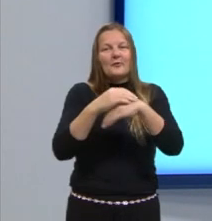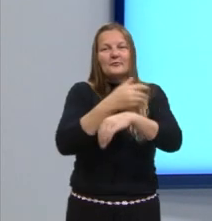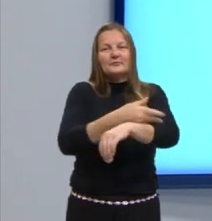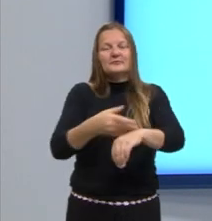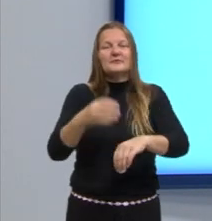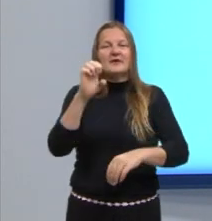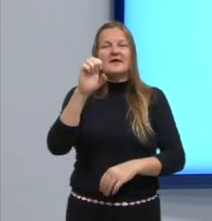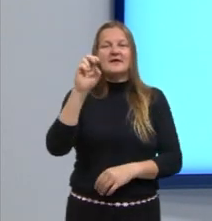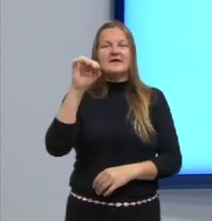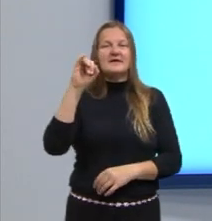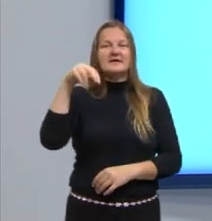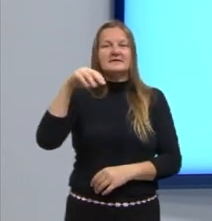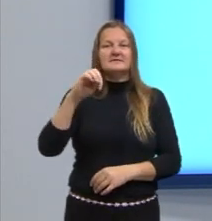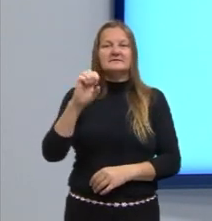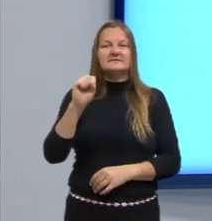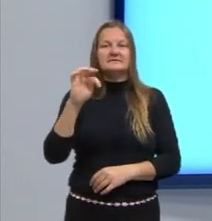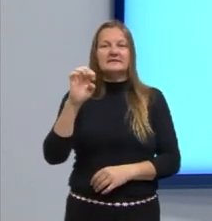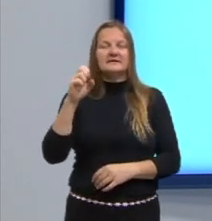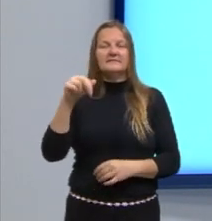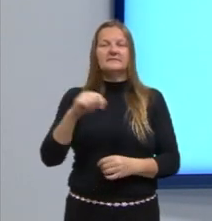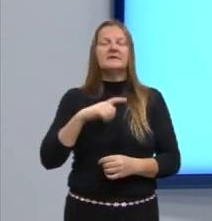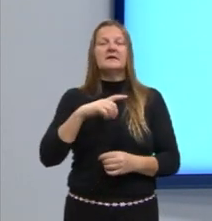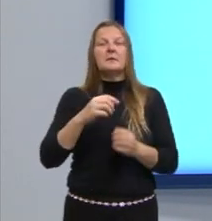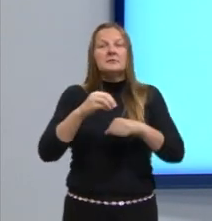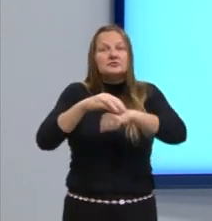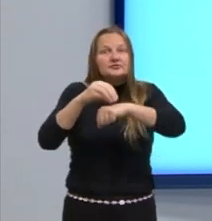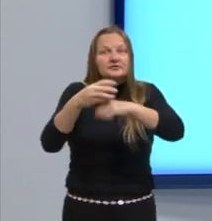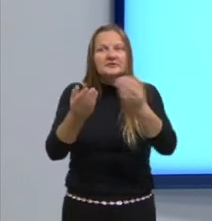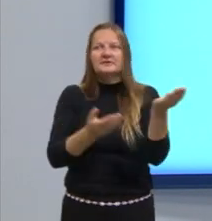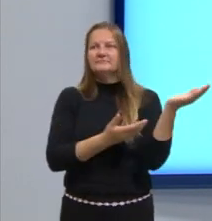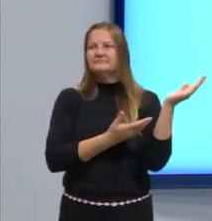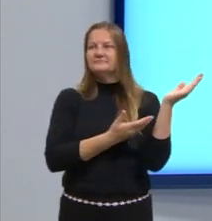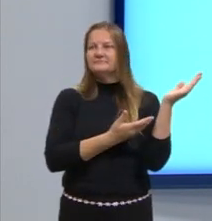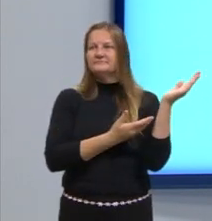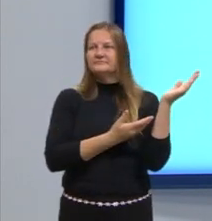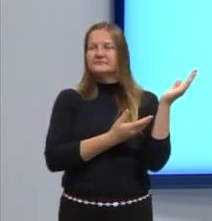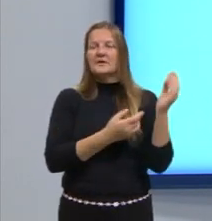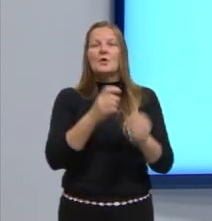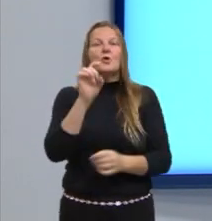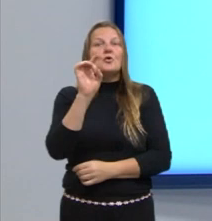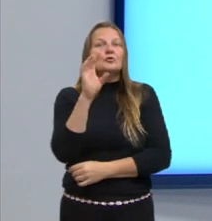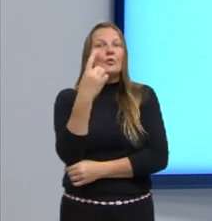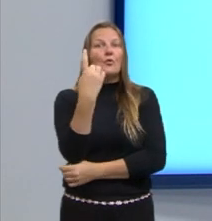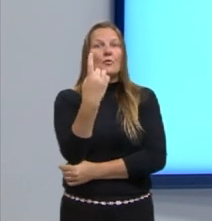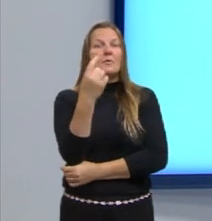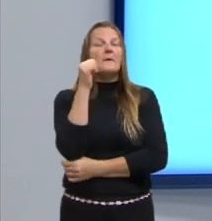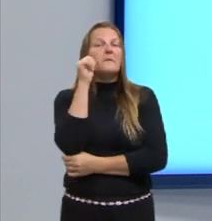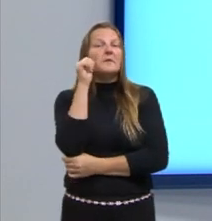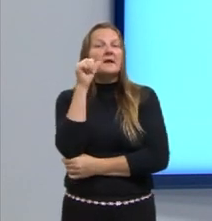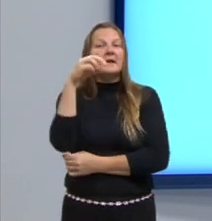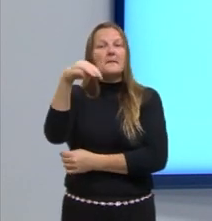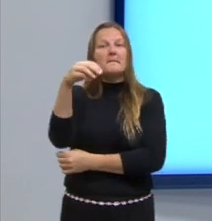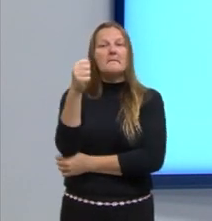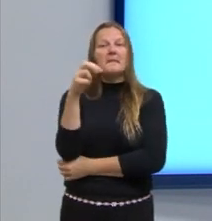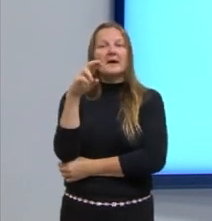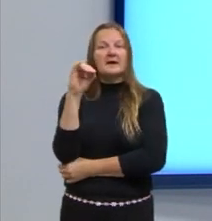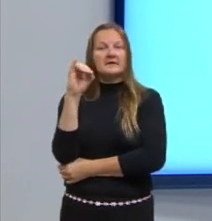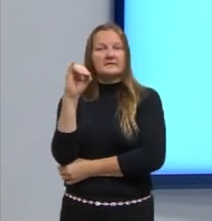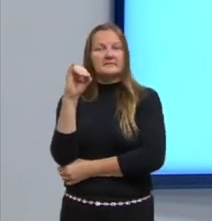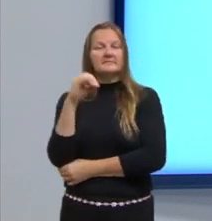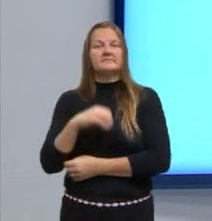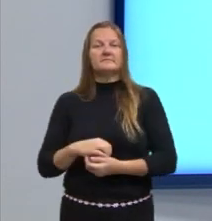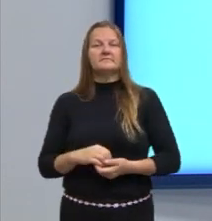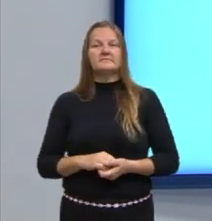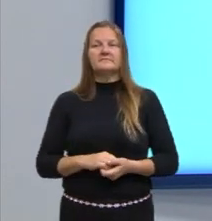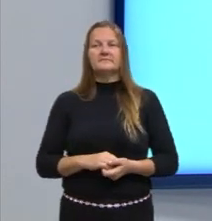aqui eu tenho uma recomendação para vocês de um filme que conta então a história da única mulher que a gente viu naquela foto anteriormente que